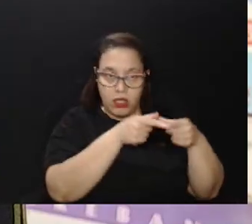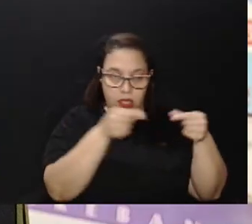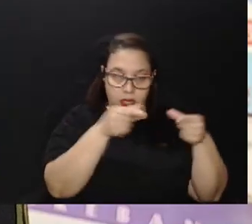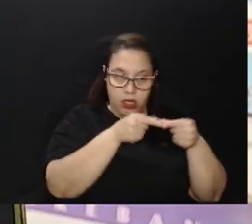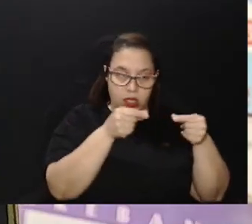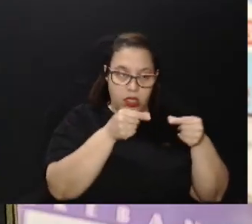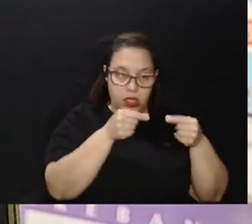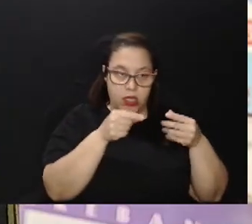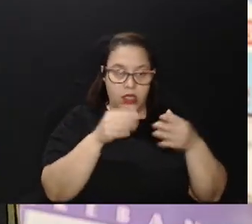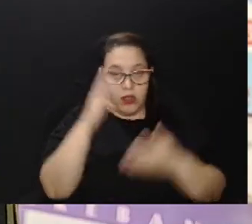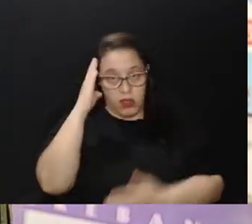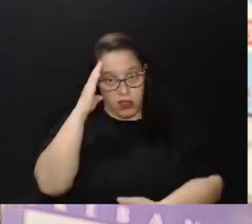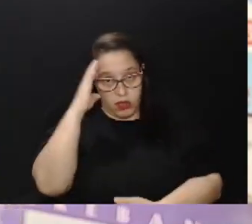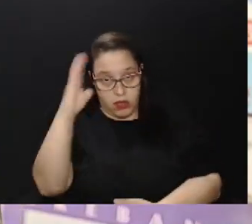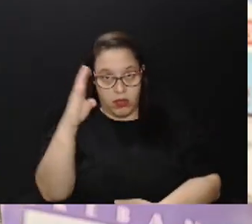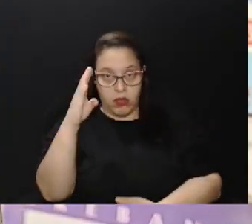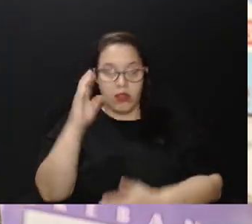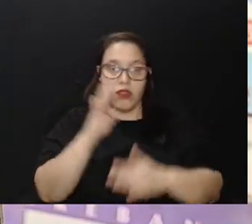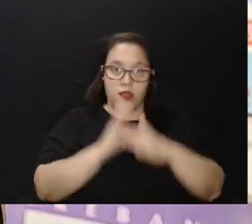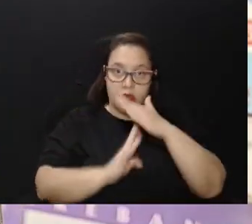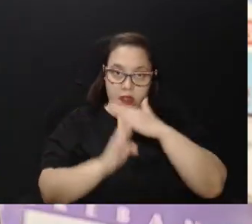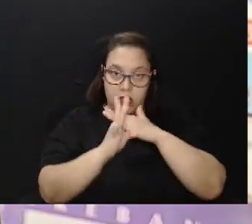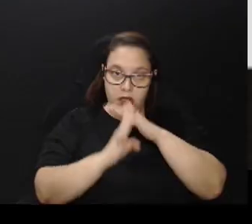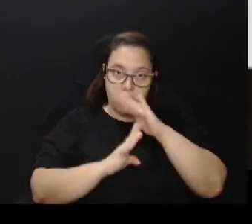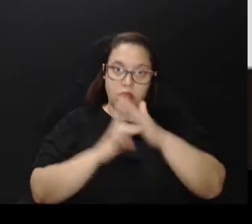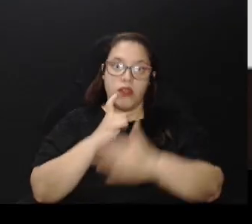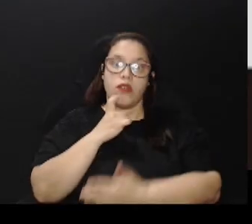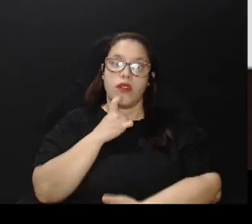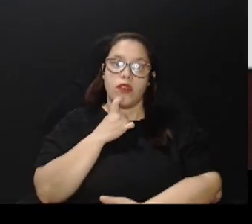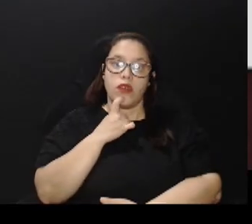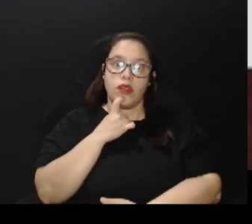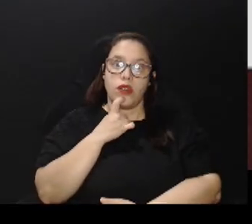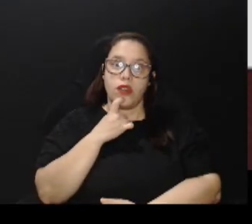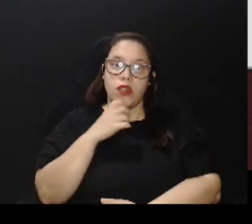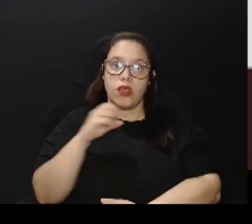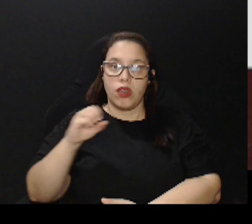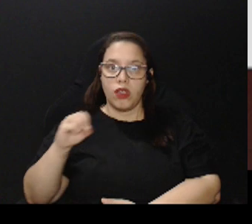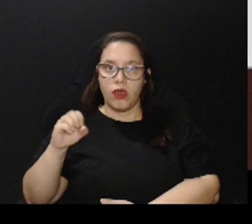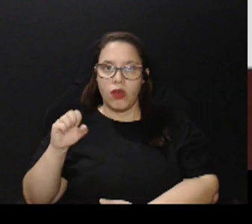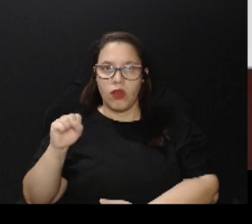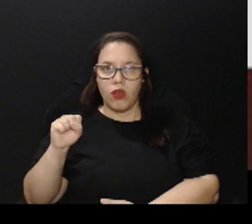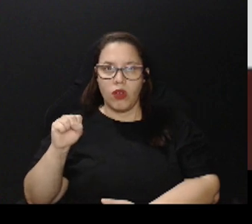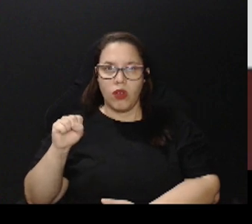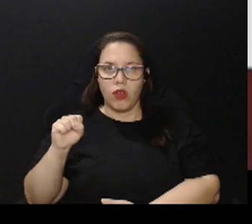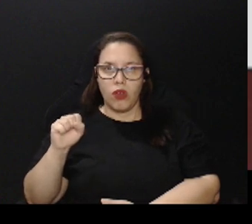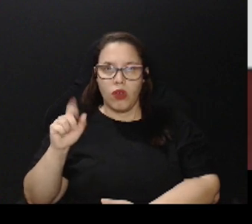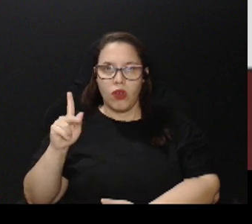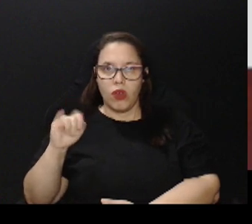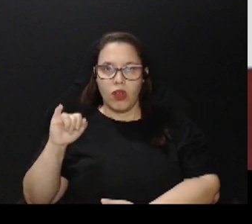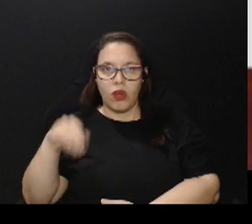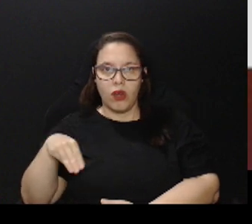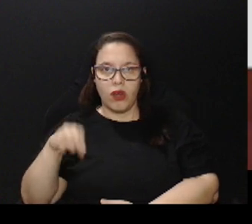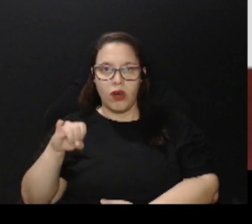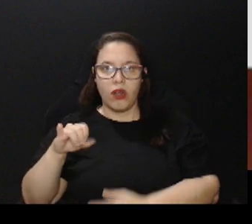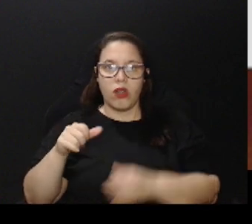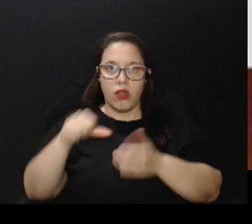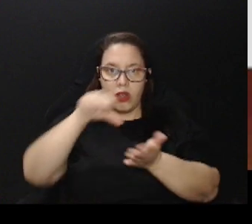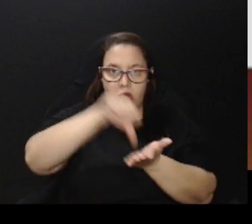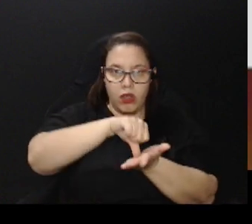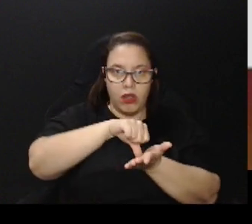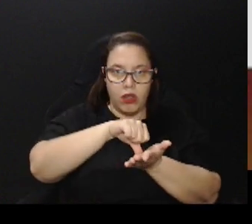primeiros imigrantes de Campinas foram os okinawanos, e eles têm até hoje uma sede aqui no Jardim